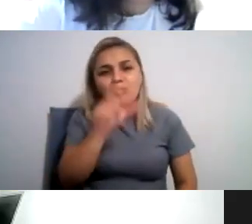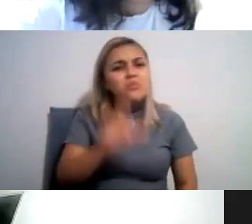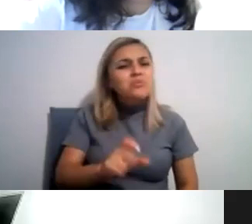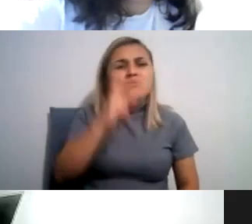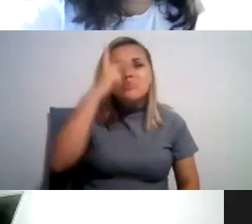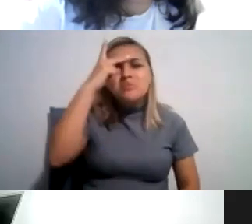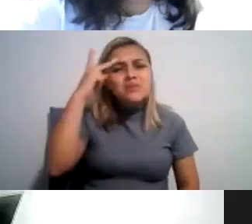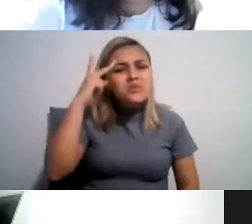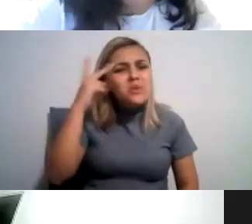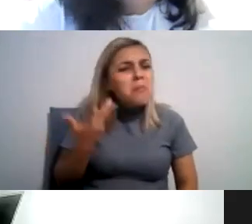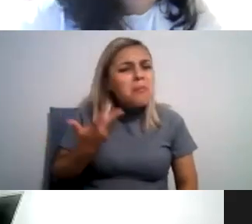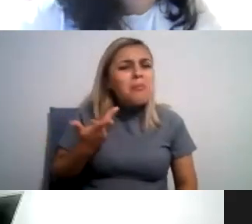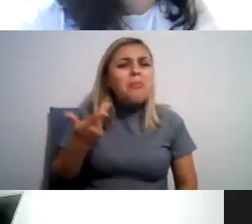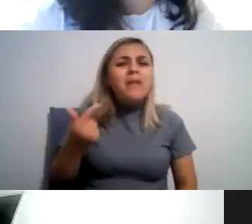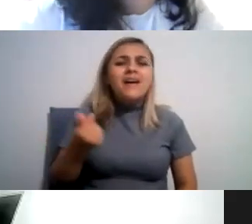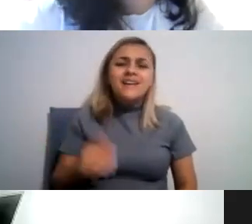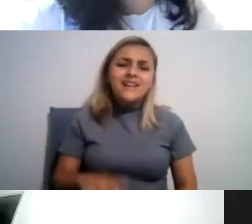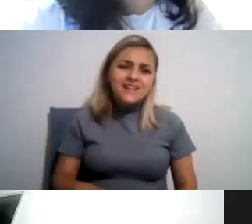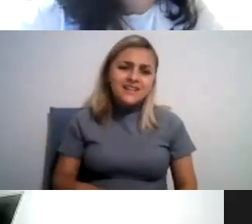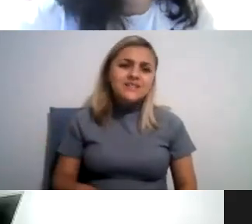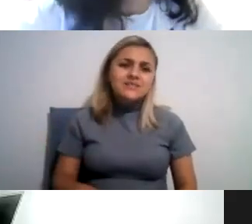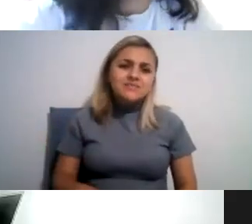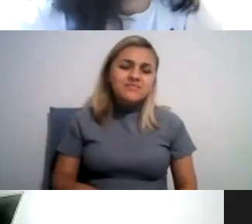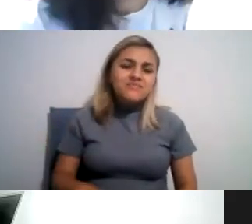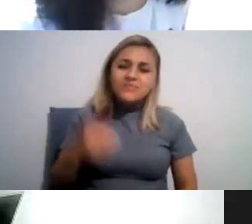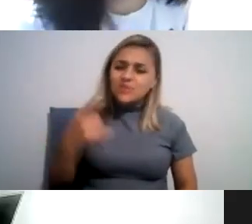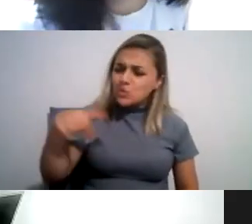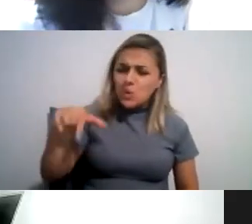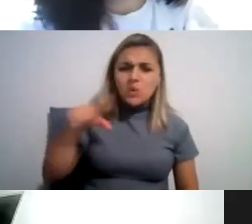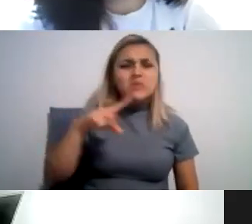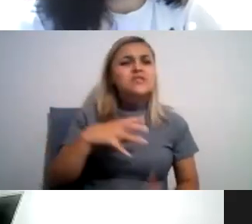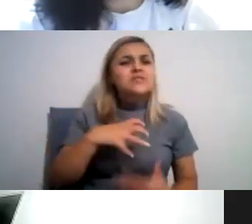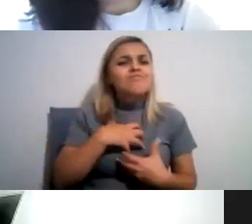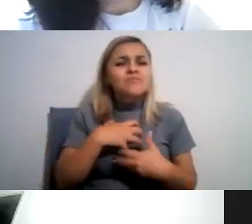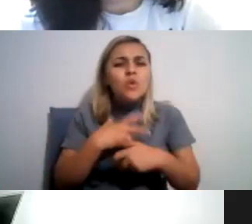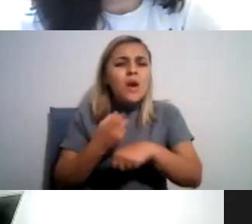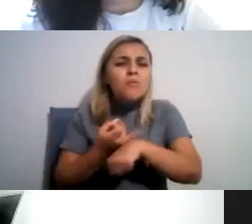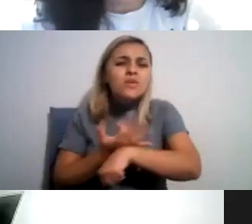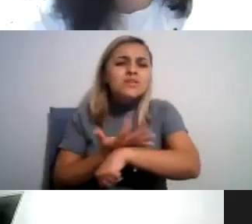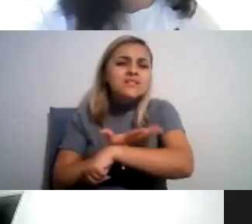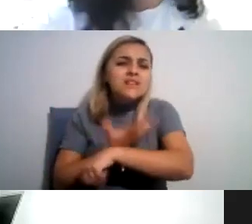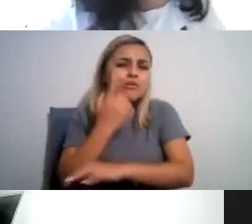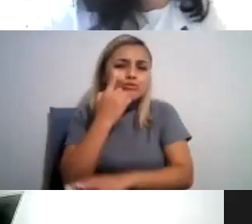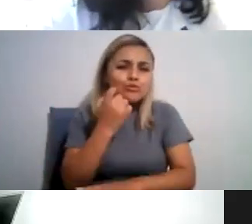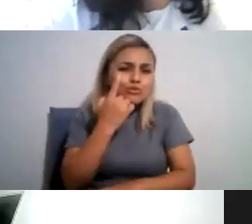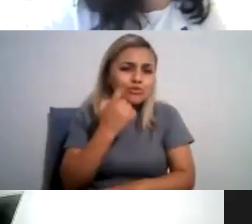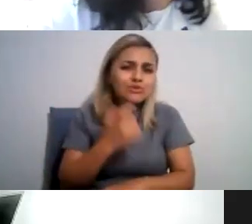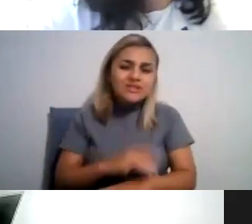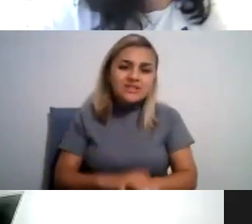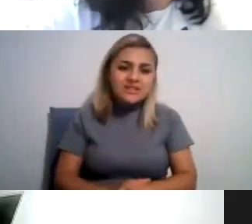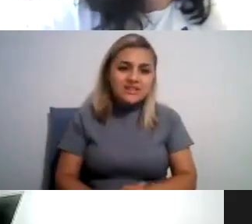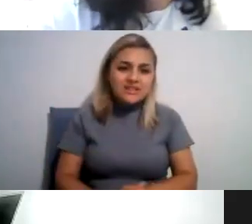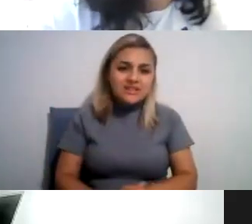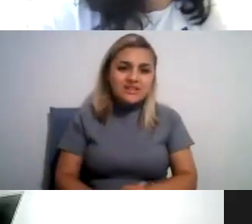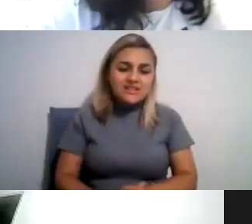vê, acho que ele fez todo mundo chorar hoje, na verdade, né? Porque ele devia ter nascido lá, né?